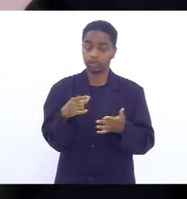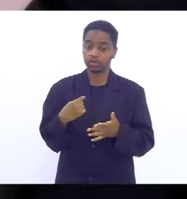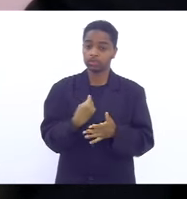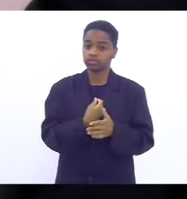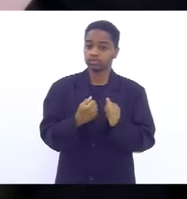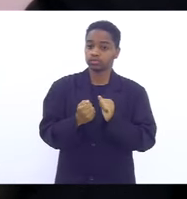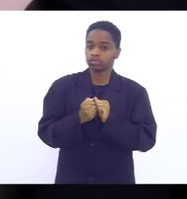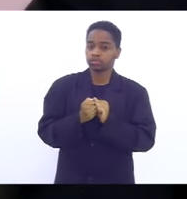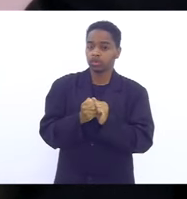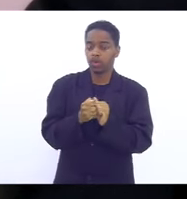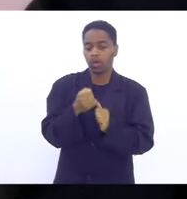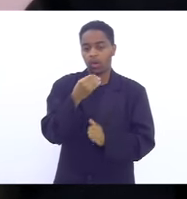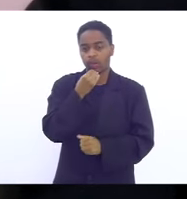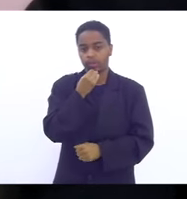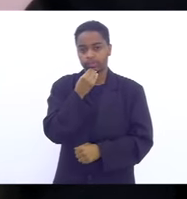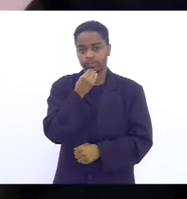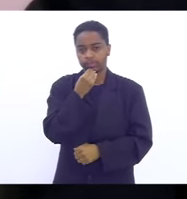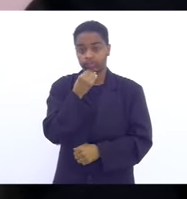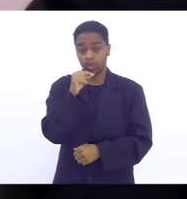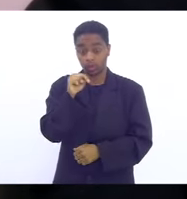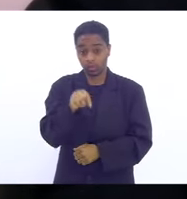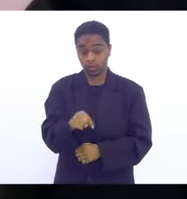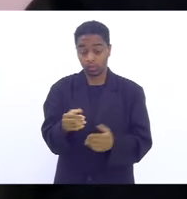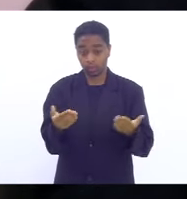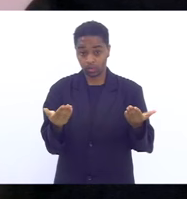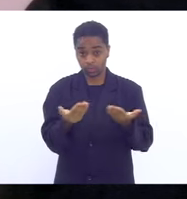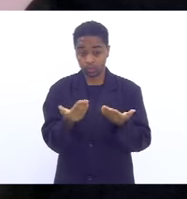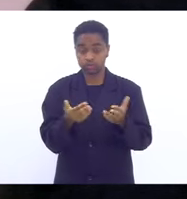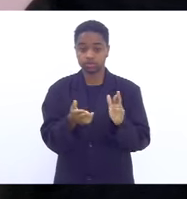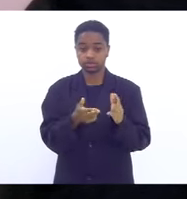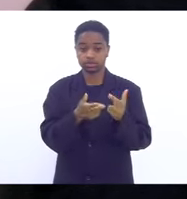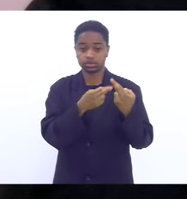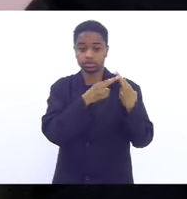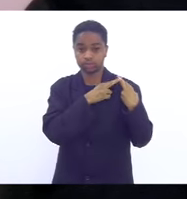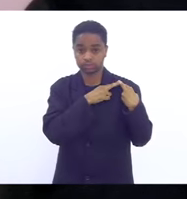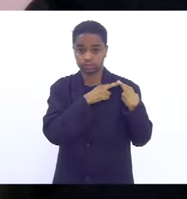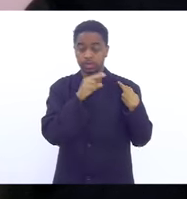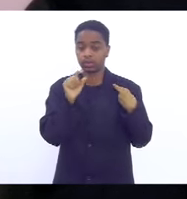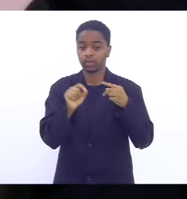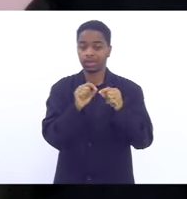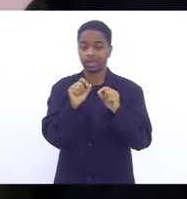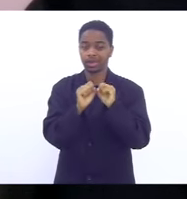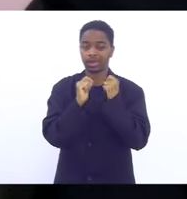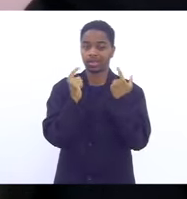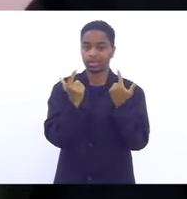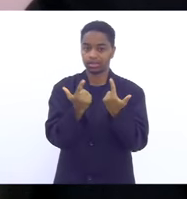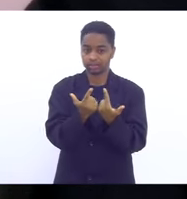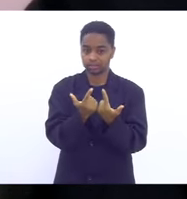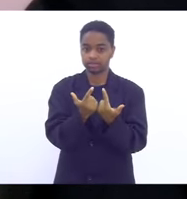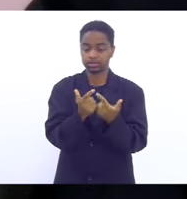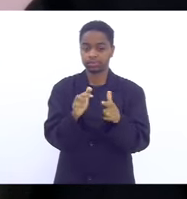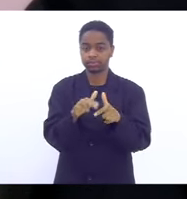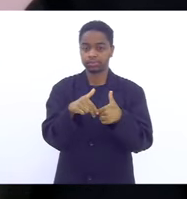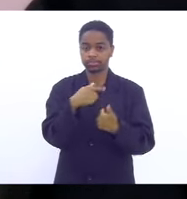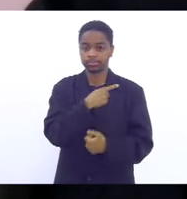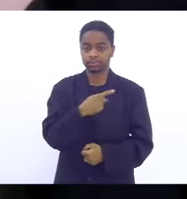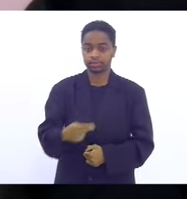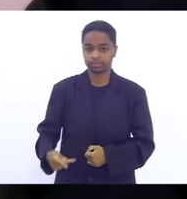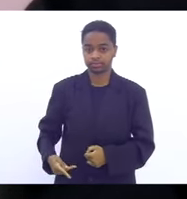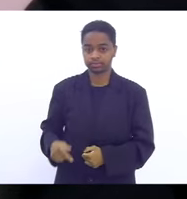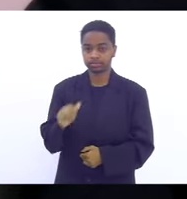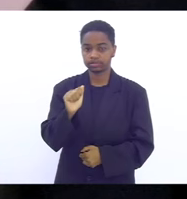que, claro, aqui hoje a responsabilidade é da Assembleia, através do nosso presidente